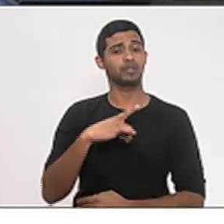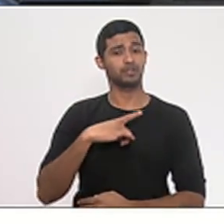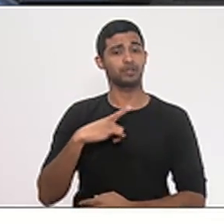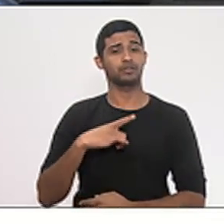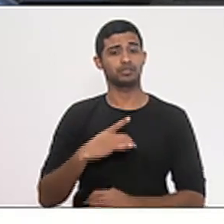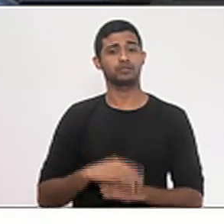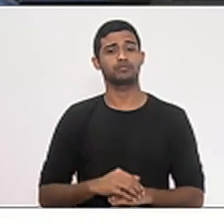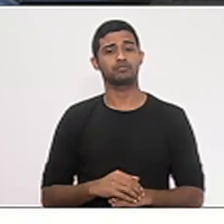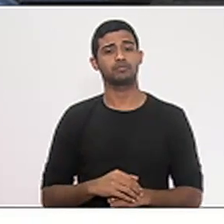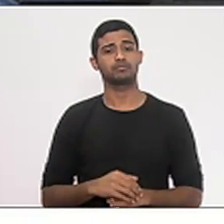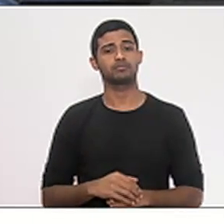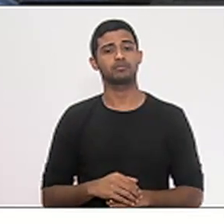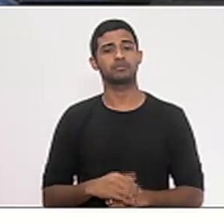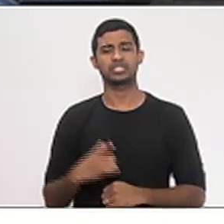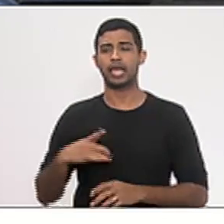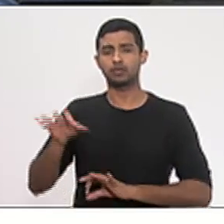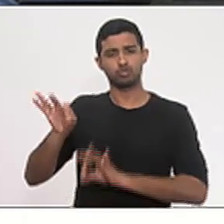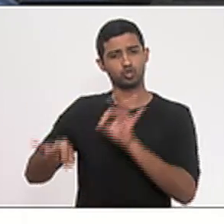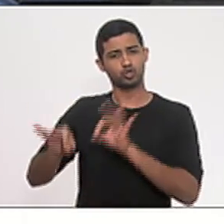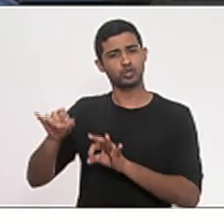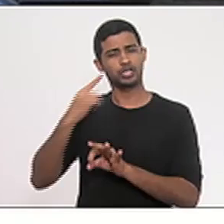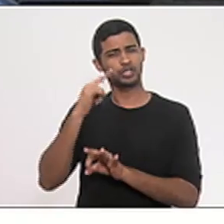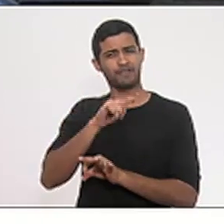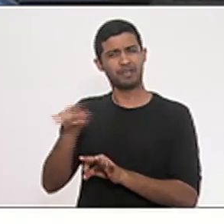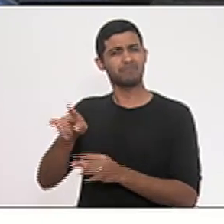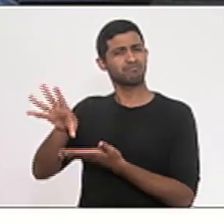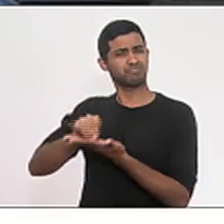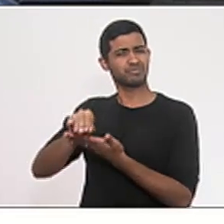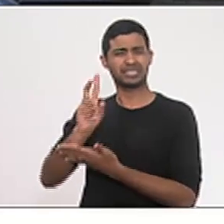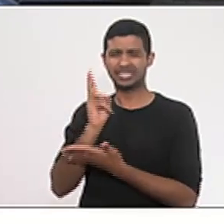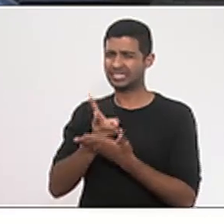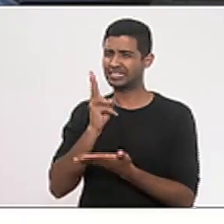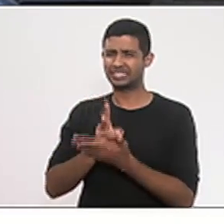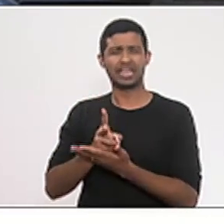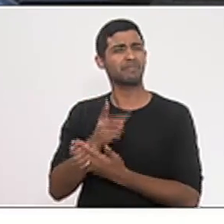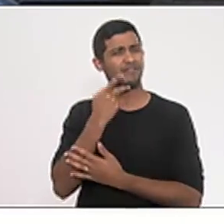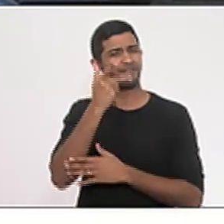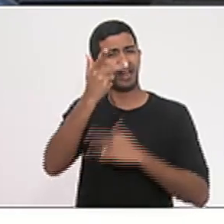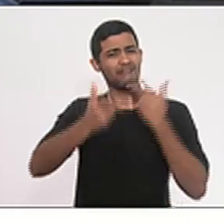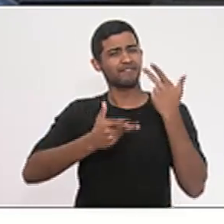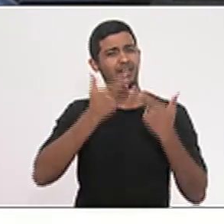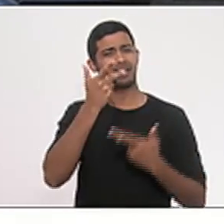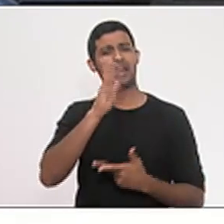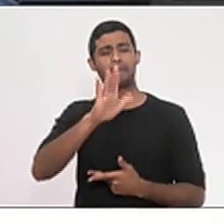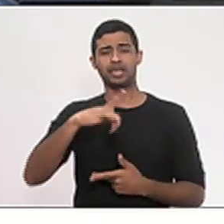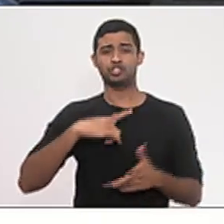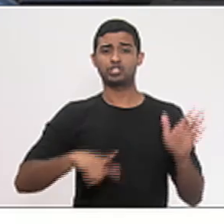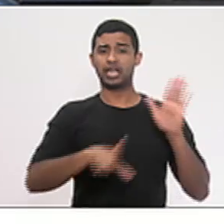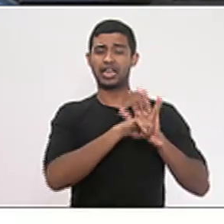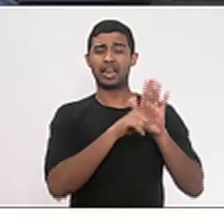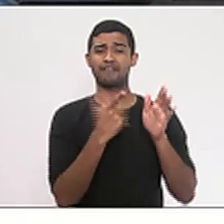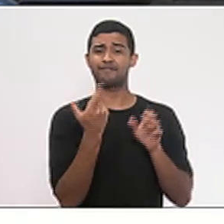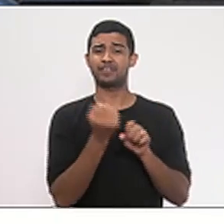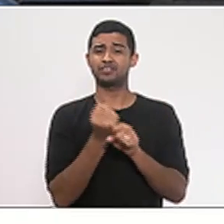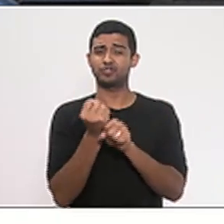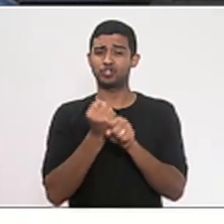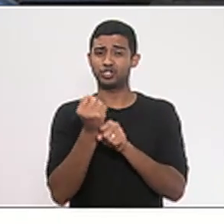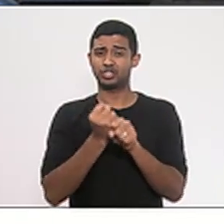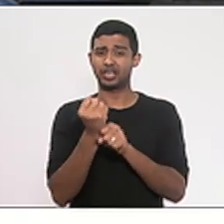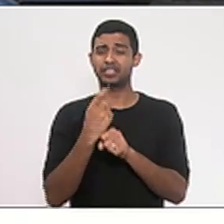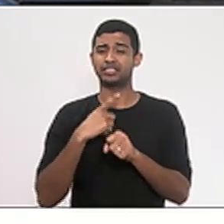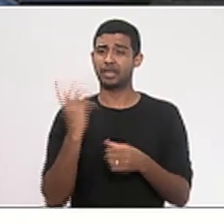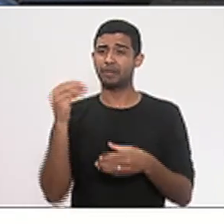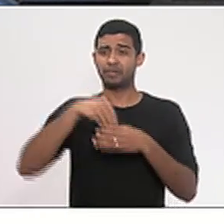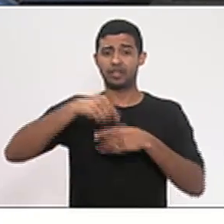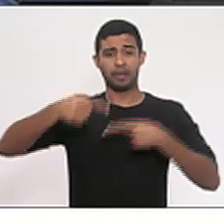arcabouço jurídico de bastante referência, está sendo sempre citado, mas a gente tem uma lei de 20 anos que, para a implementação de uma